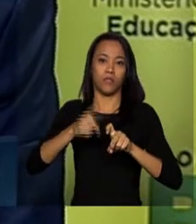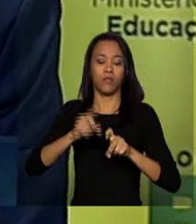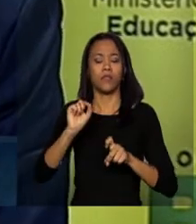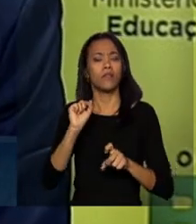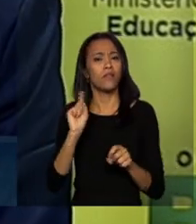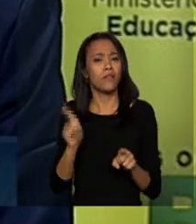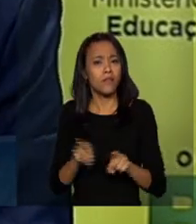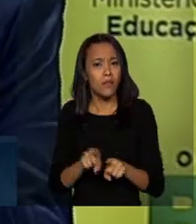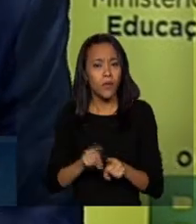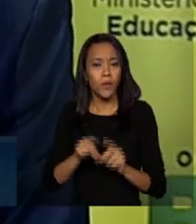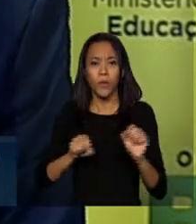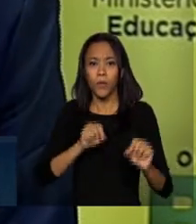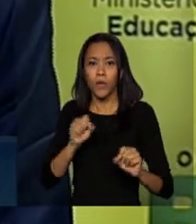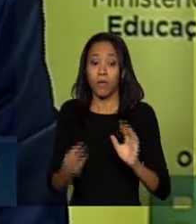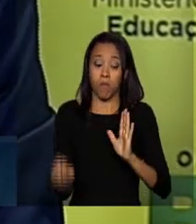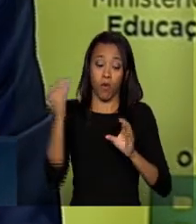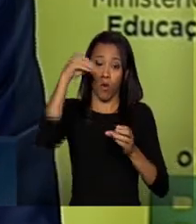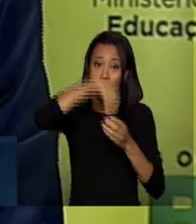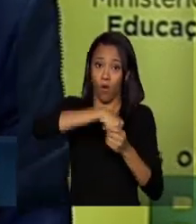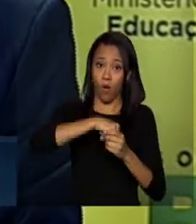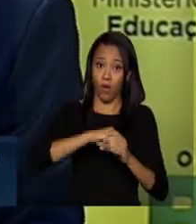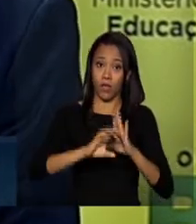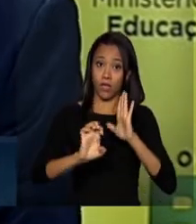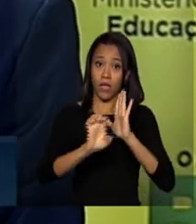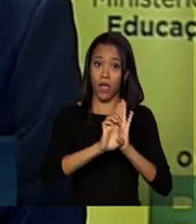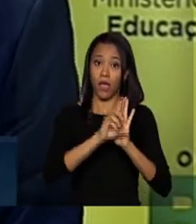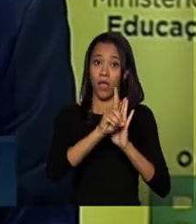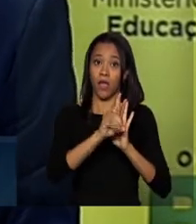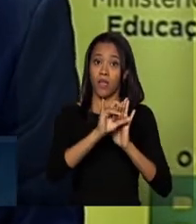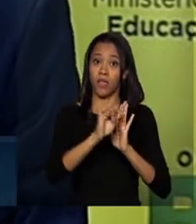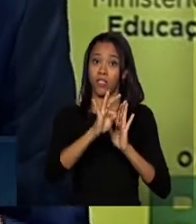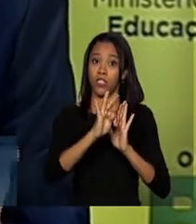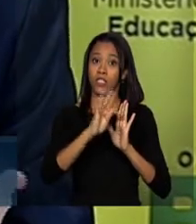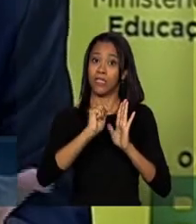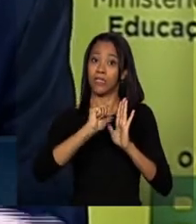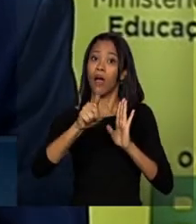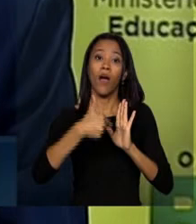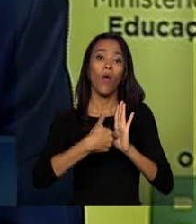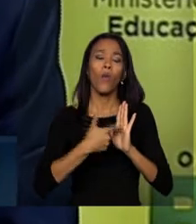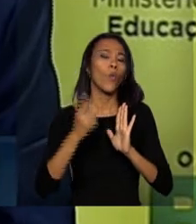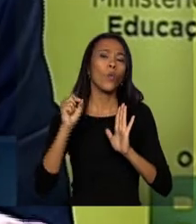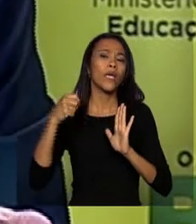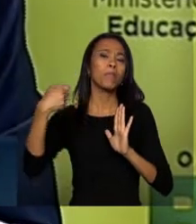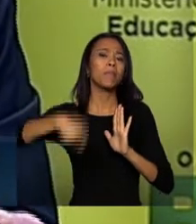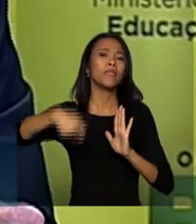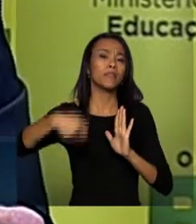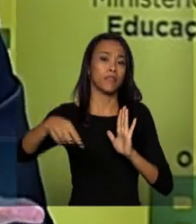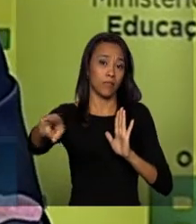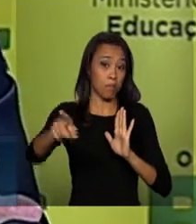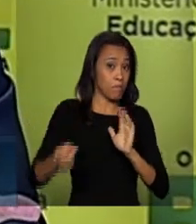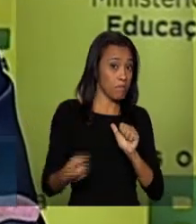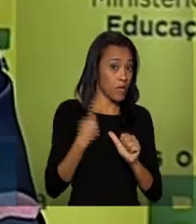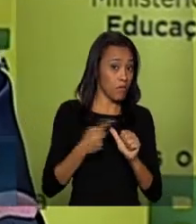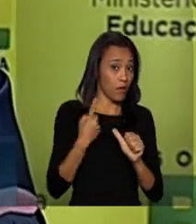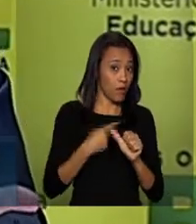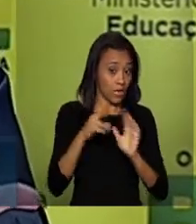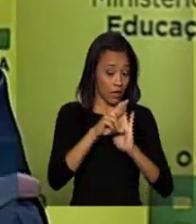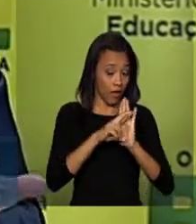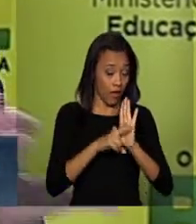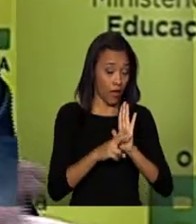se estabelece no edital, se considera quais são as contrapartidas que essa instituição